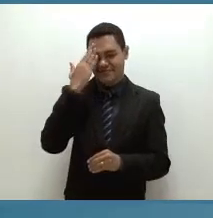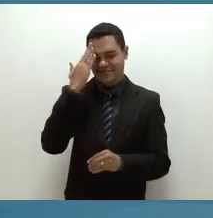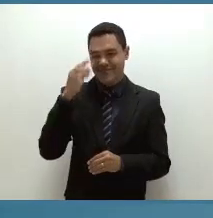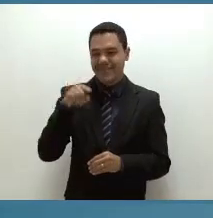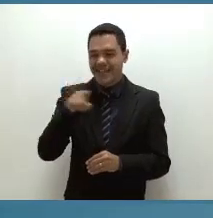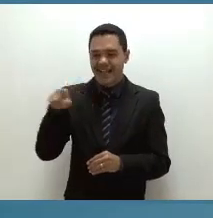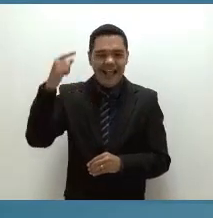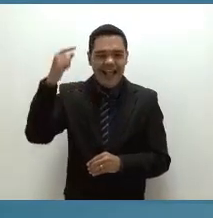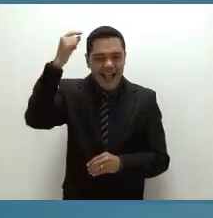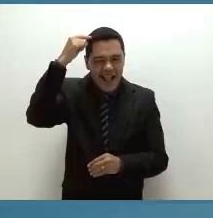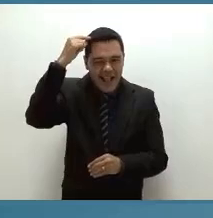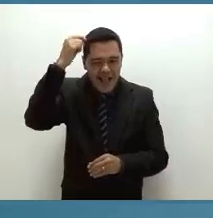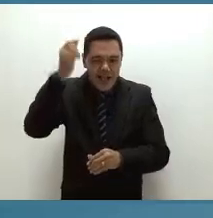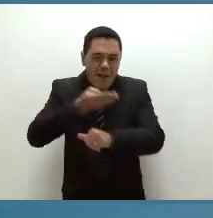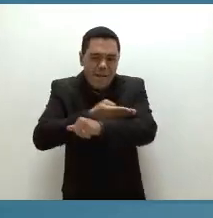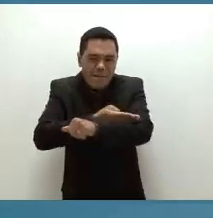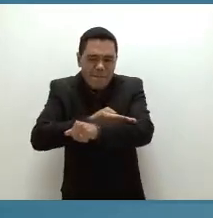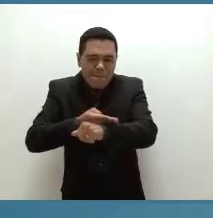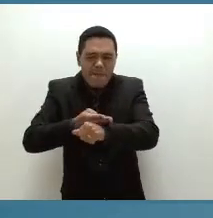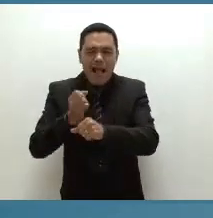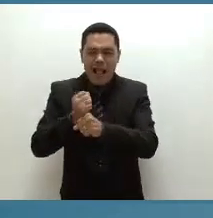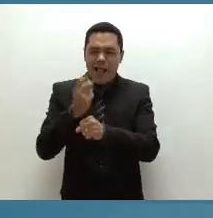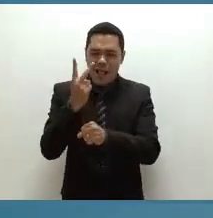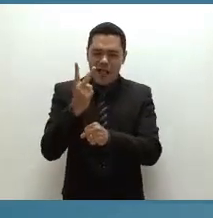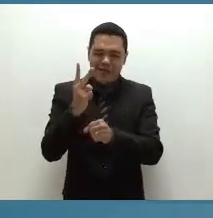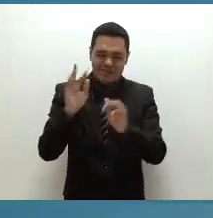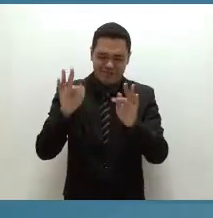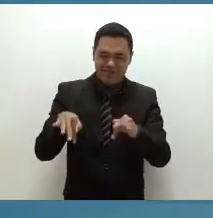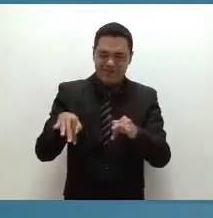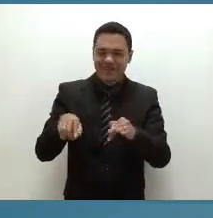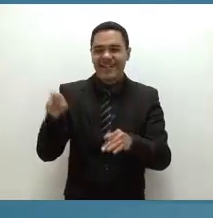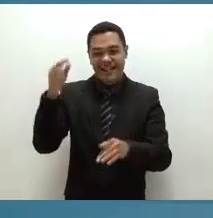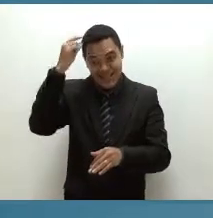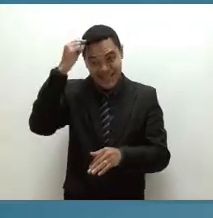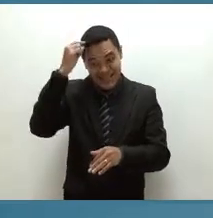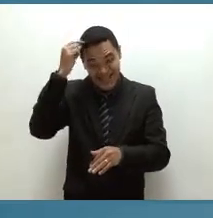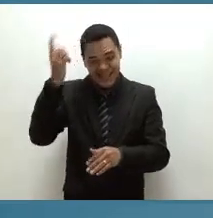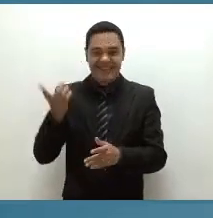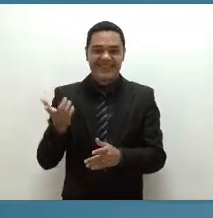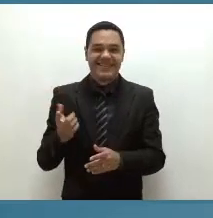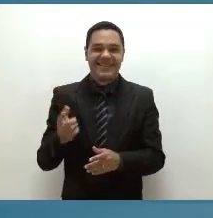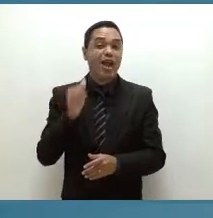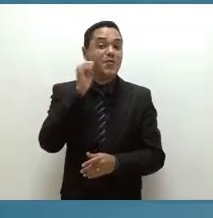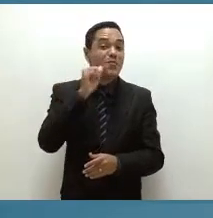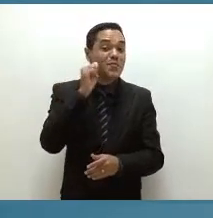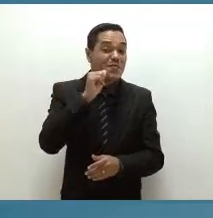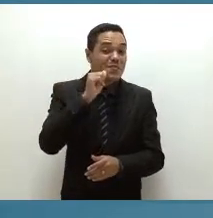cabeça. Desembargador Nazaré, a mulher vai tentar.